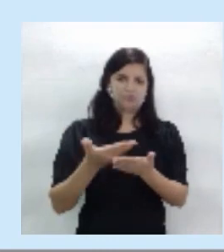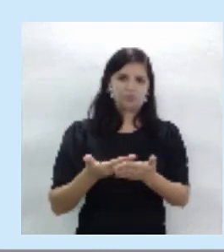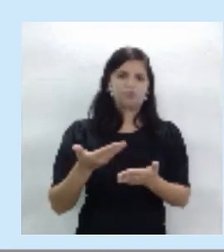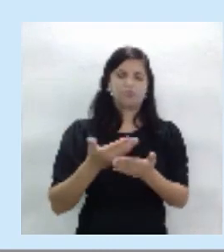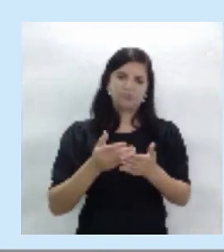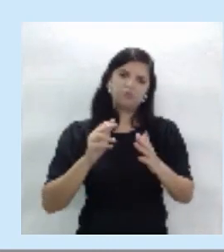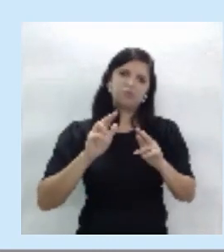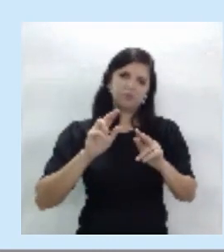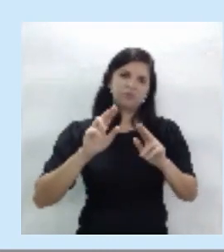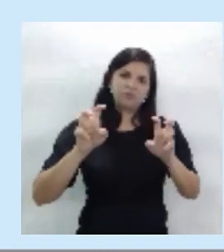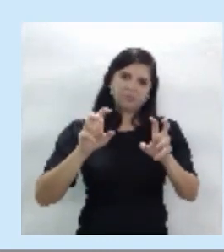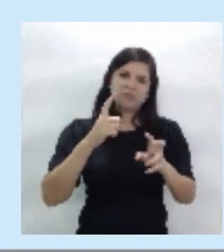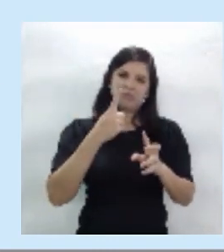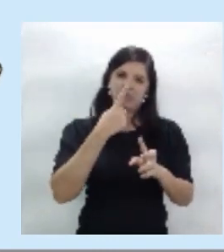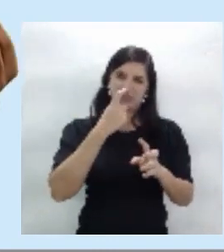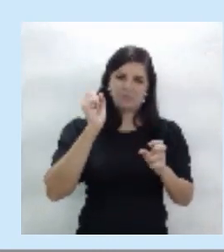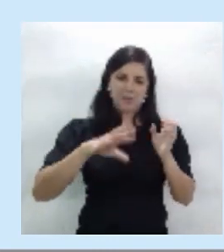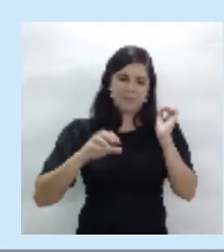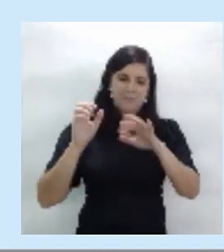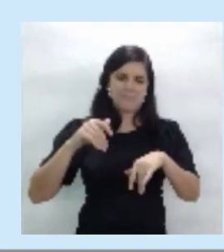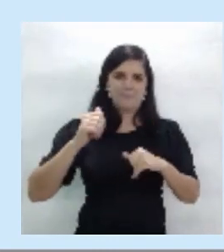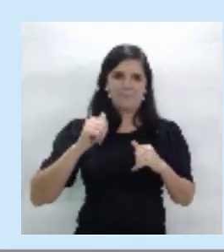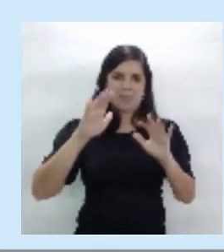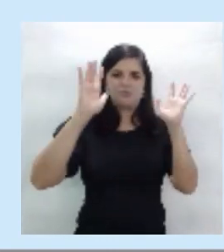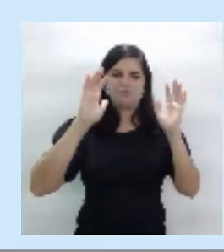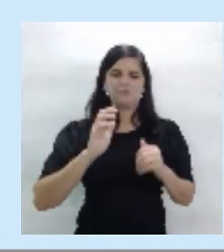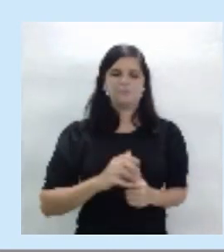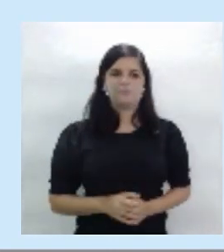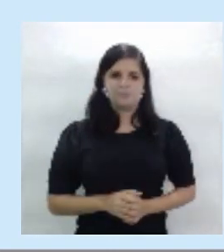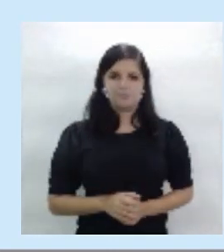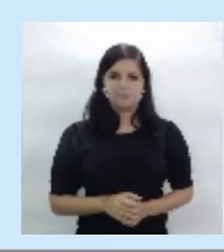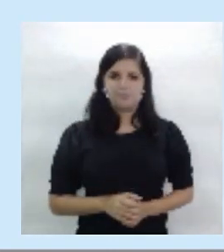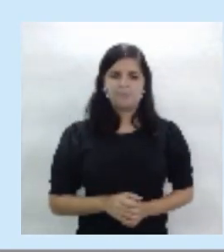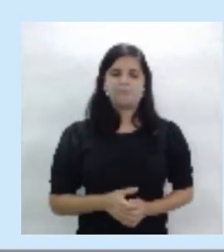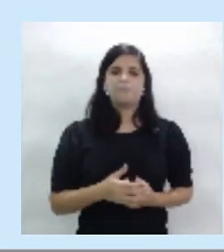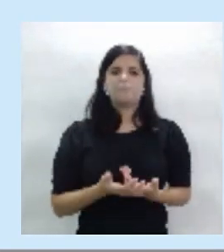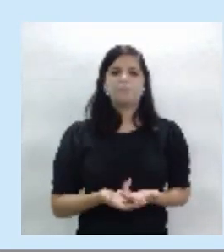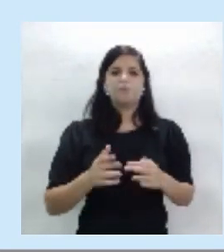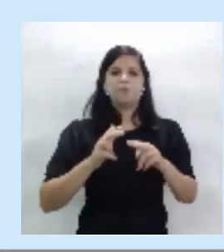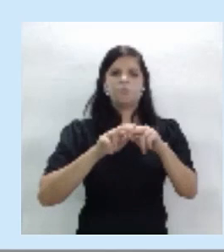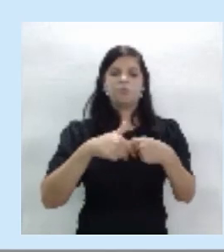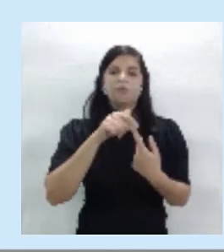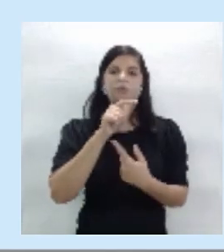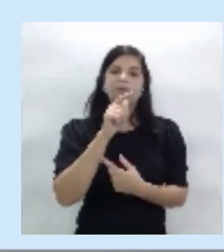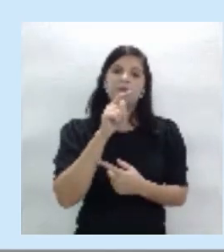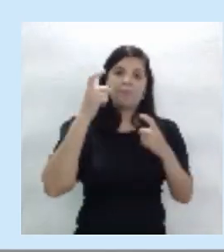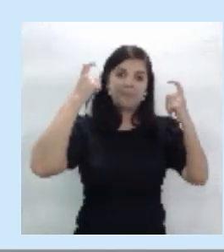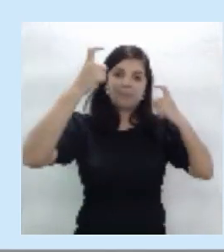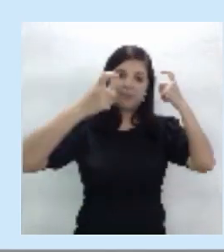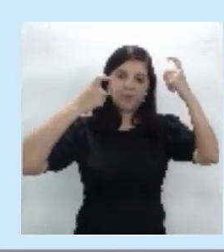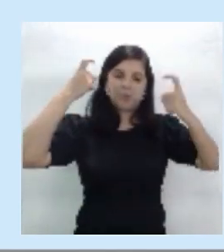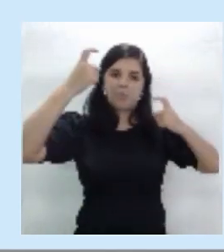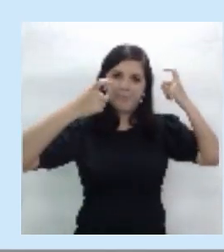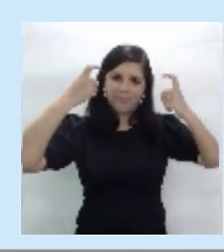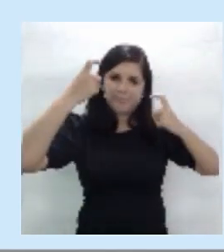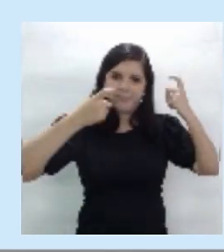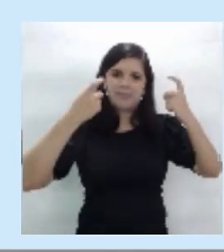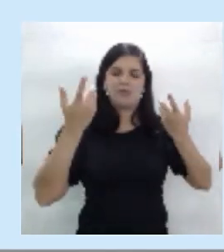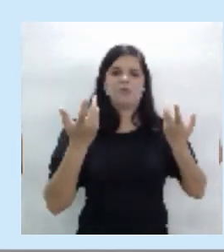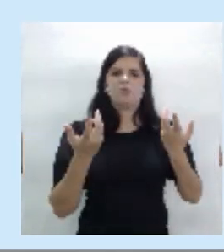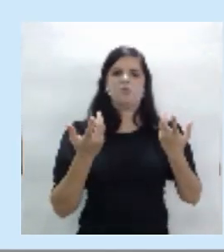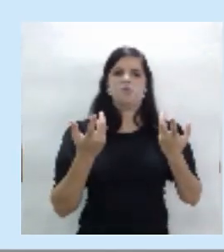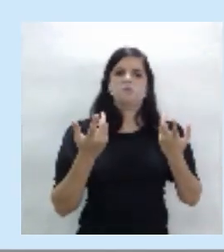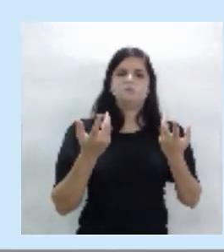sobre essa quantidade de lixo que a gente encontra no mar, tá, gente? Então, há uma preocupação muito